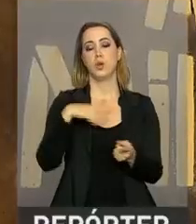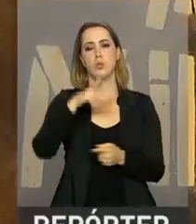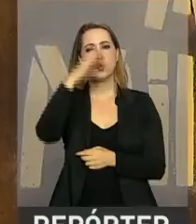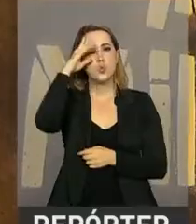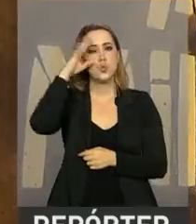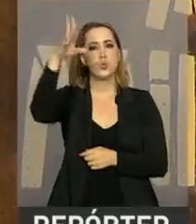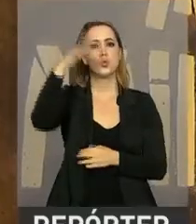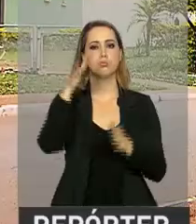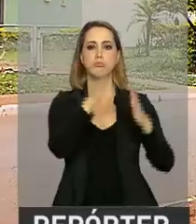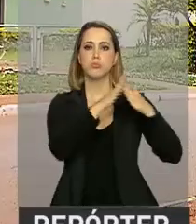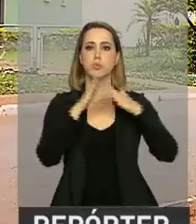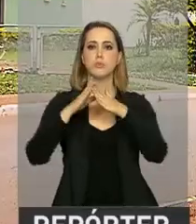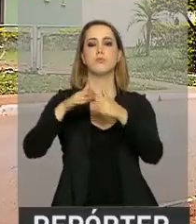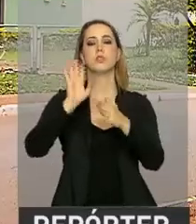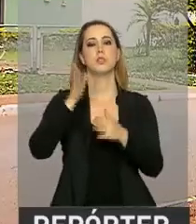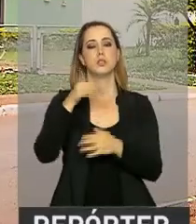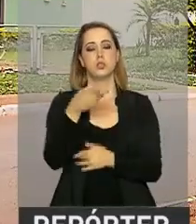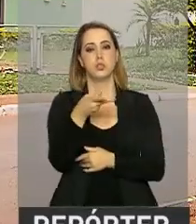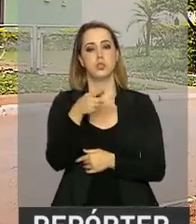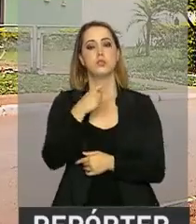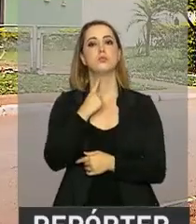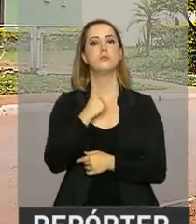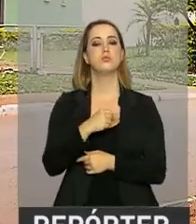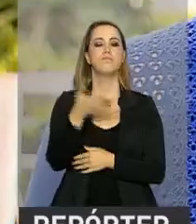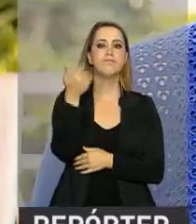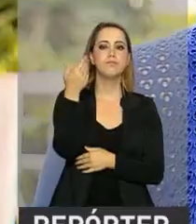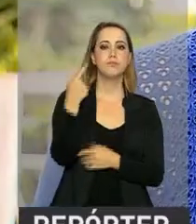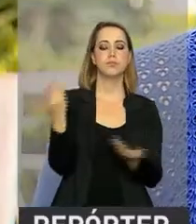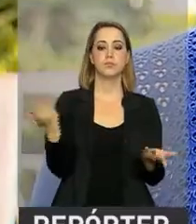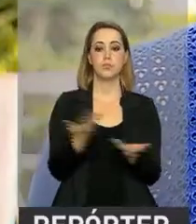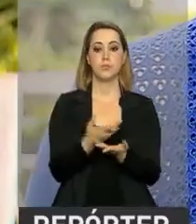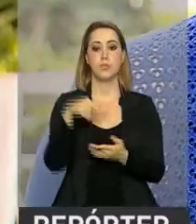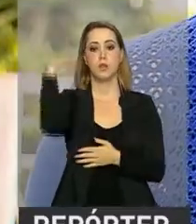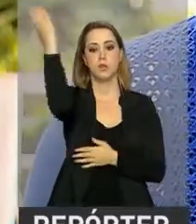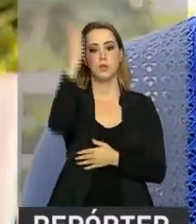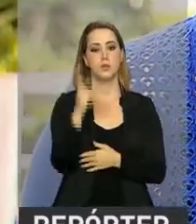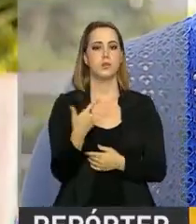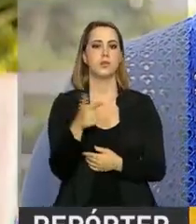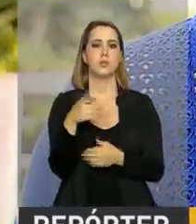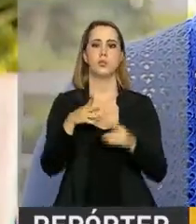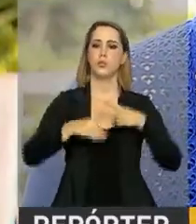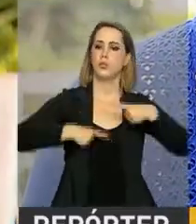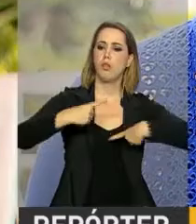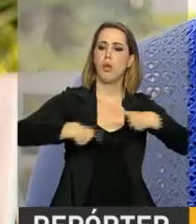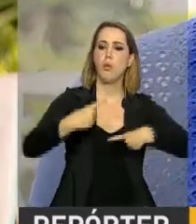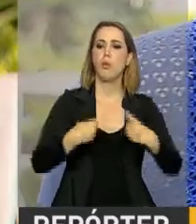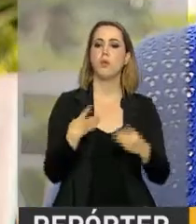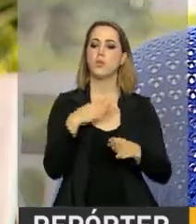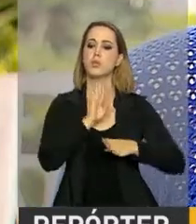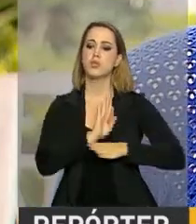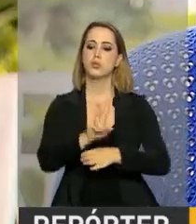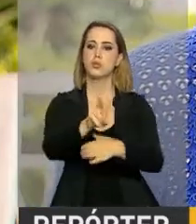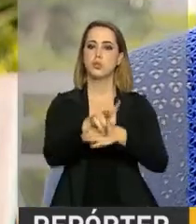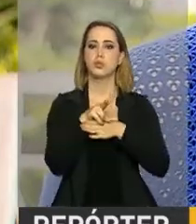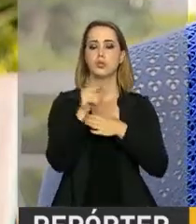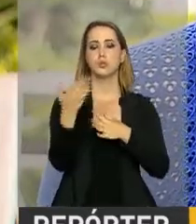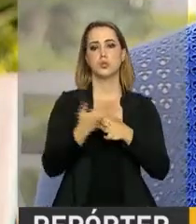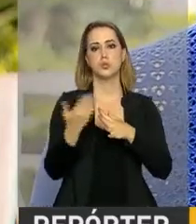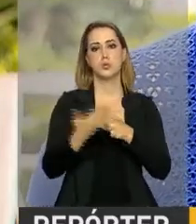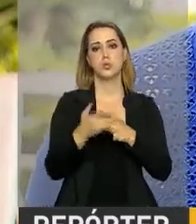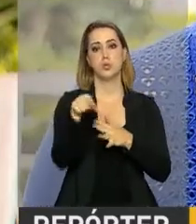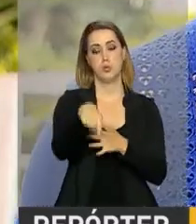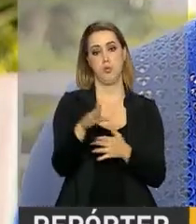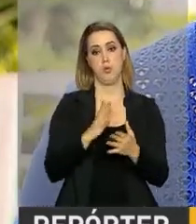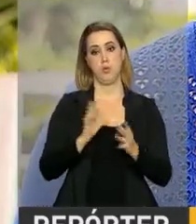a espera por melhores condições financeiras também. No Brasil, não há uma política de financiamento para a casa própria para